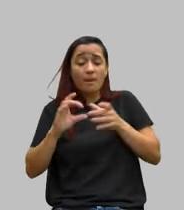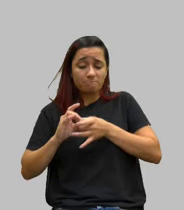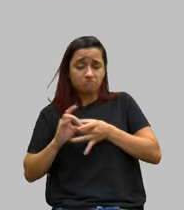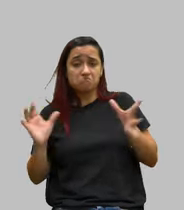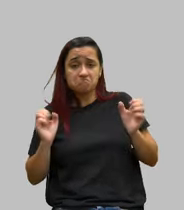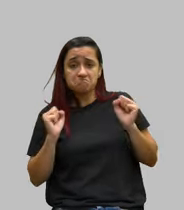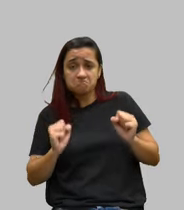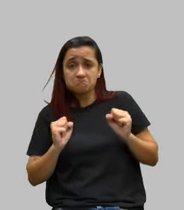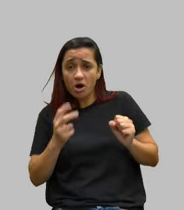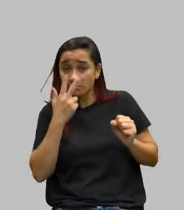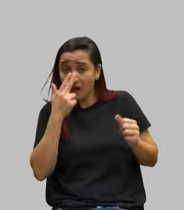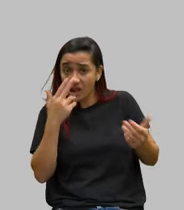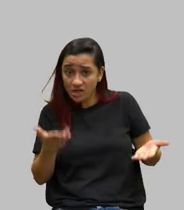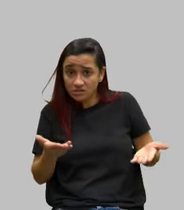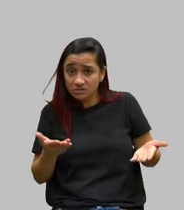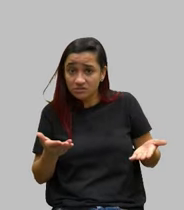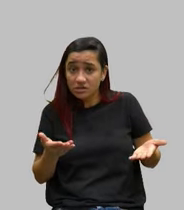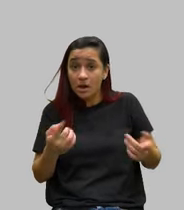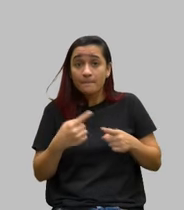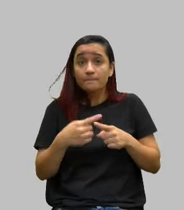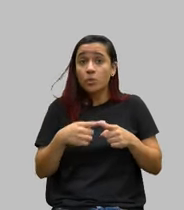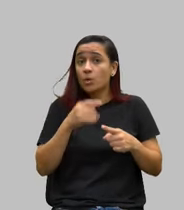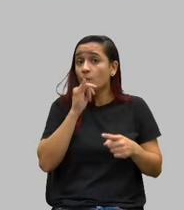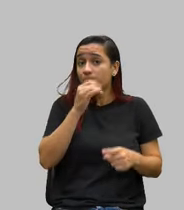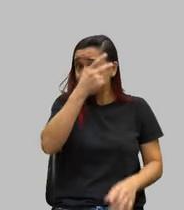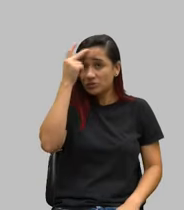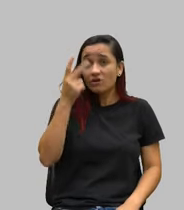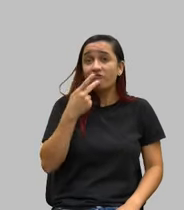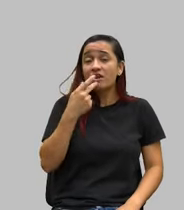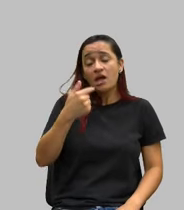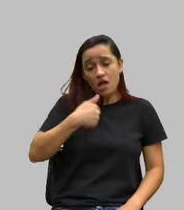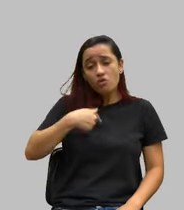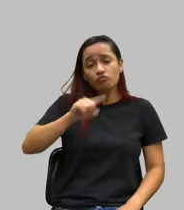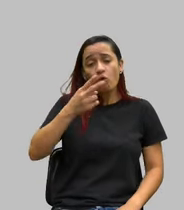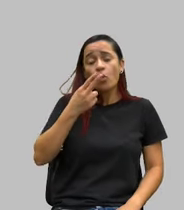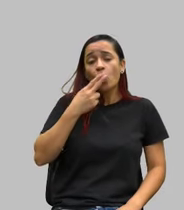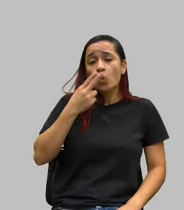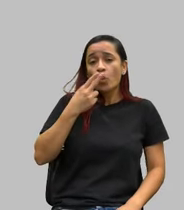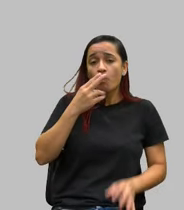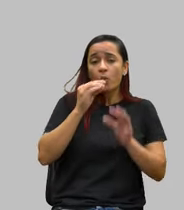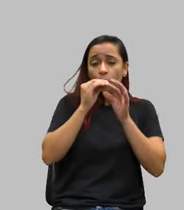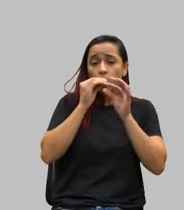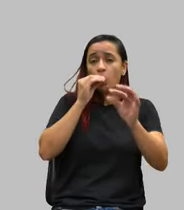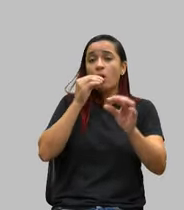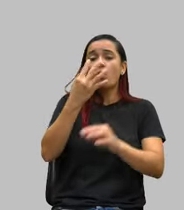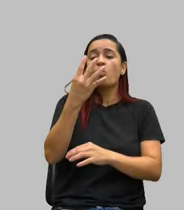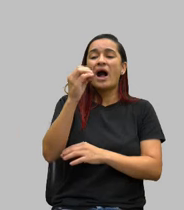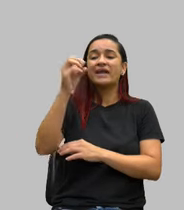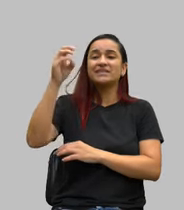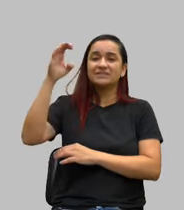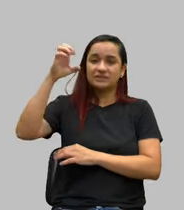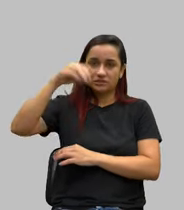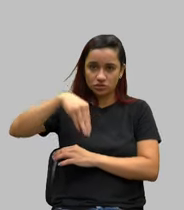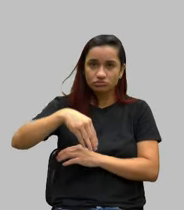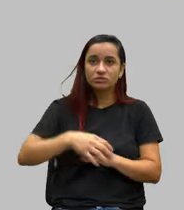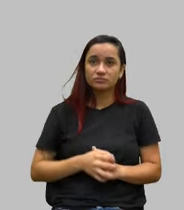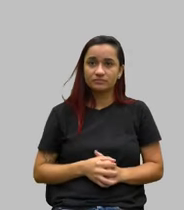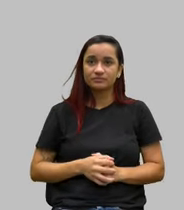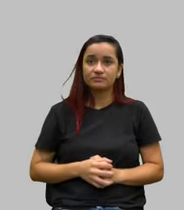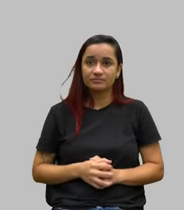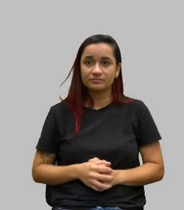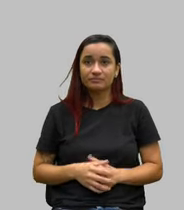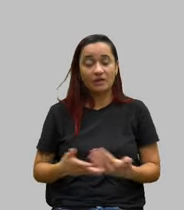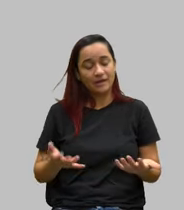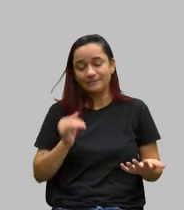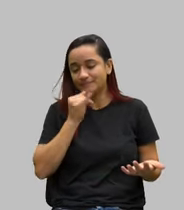chegou lá no meio da torcida e falou eu vou fumar o meu pequeno baseado de maconha de 40 cm é lamentável